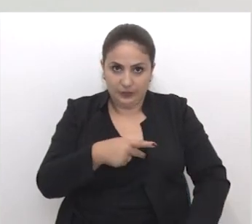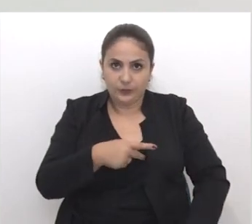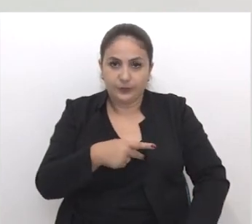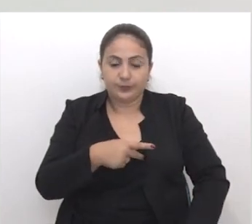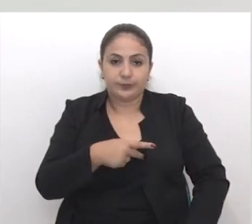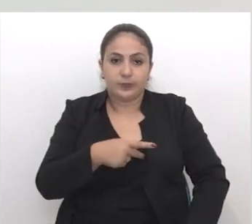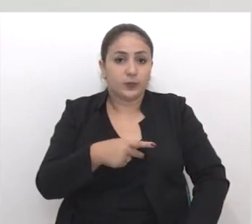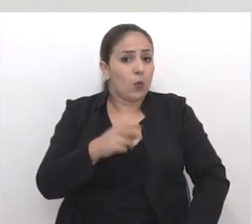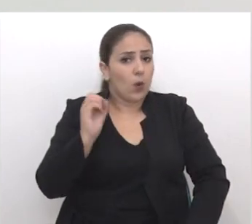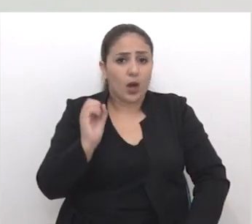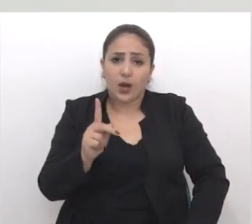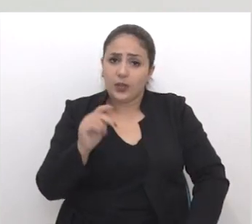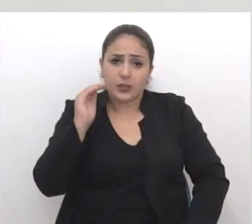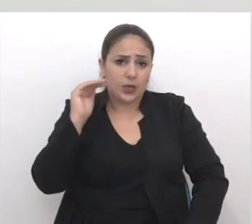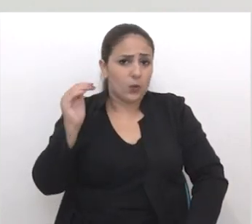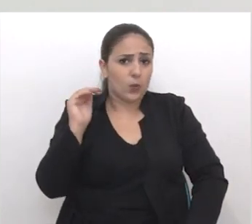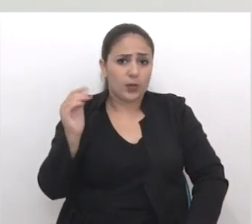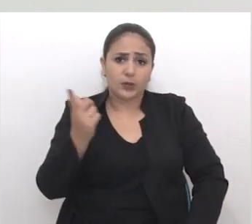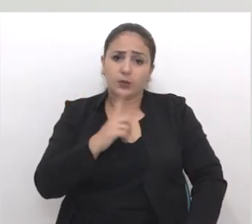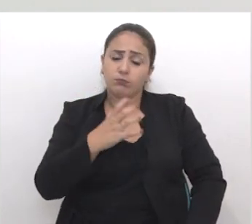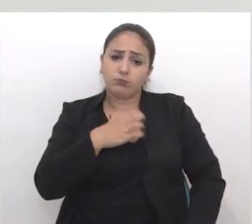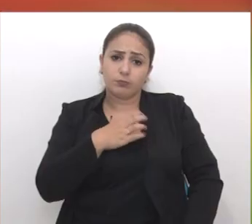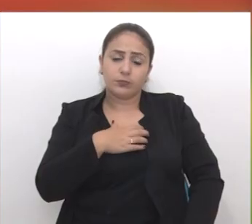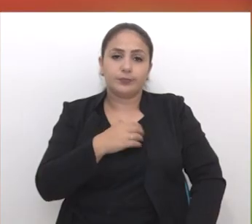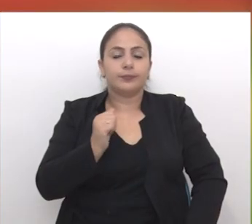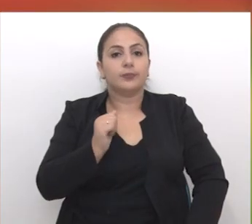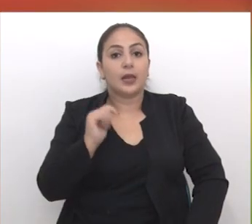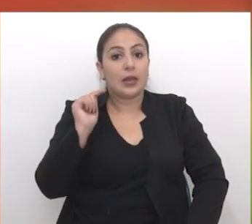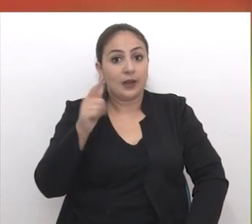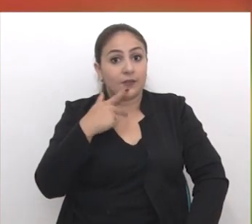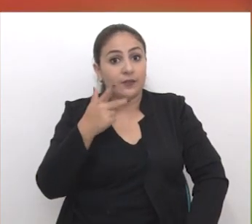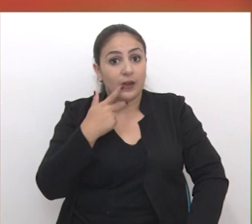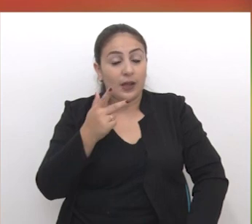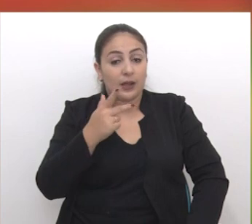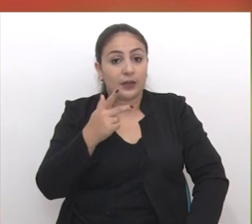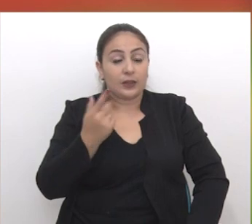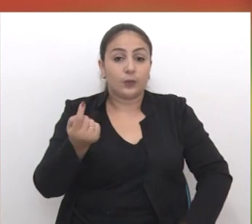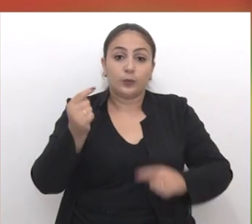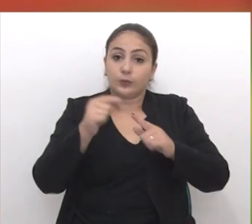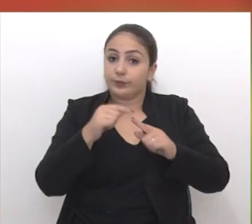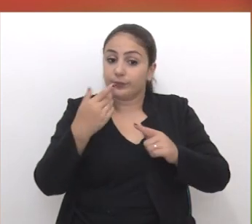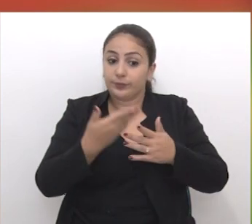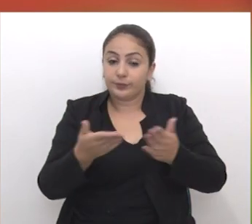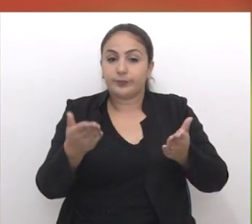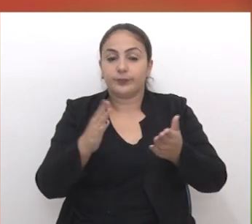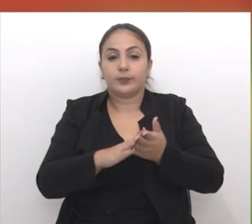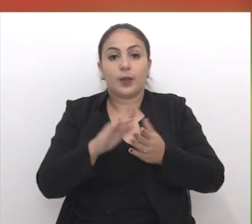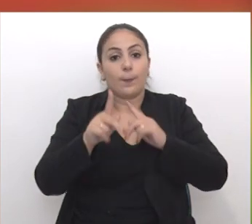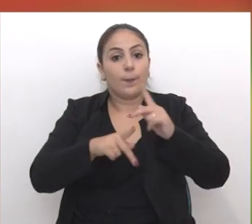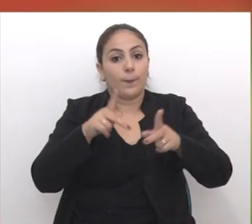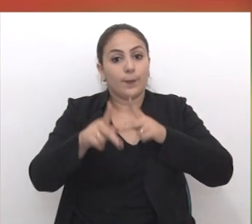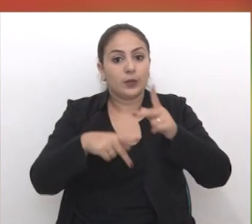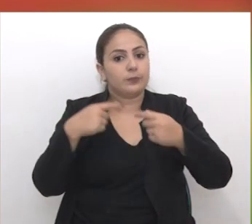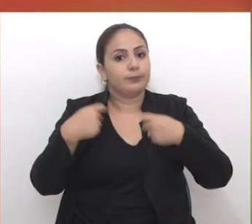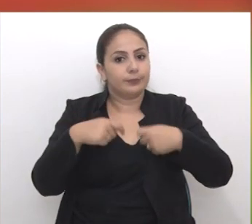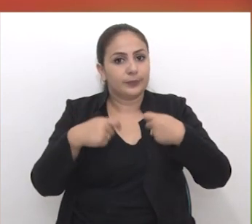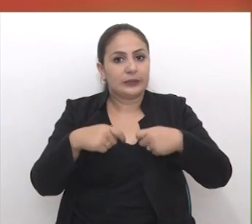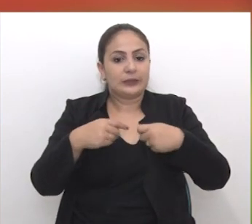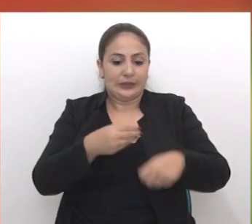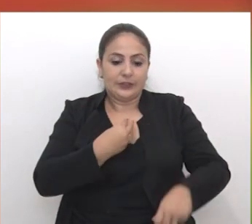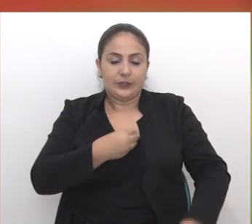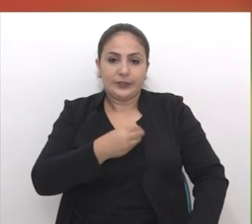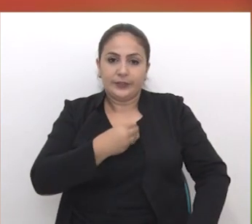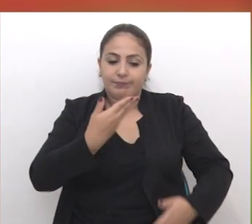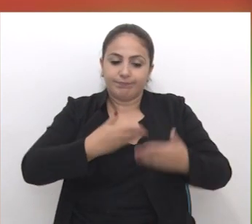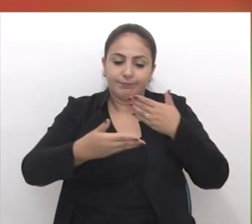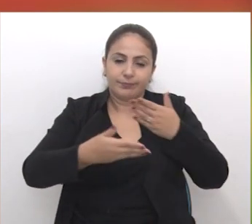serviço veterinário, tranquilo, vai ter uma alternativa. Para ele, a tendência é esta, e a população precisa